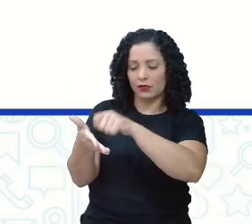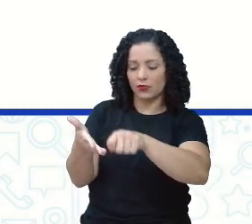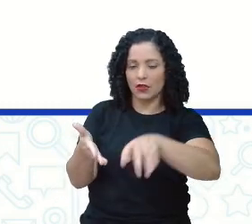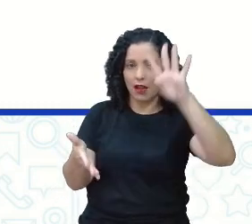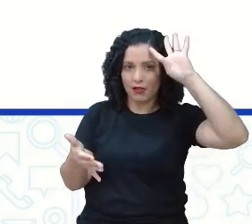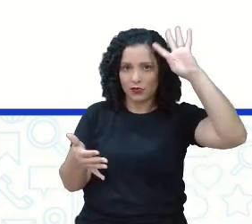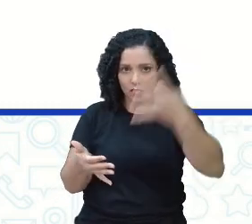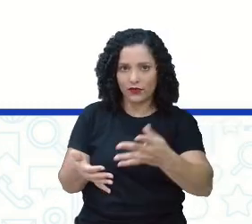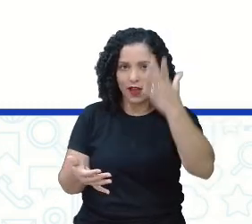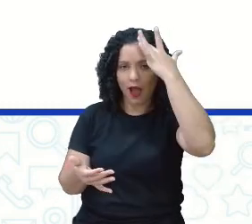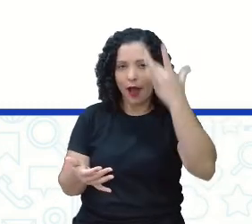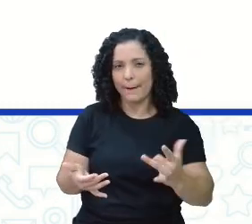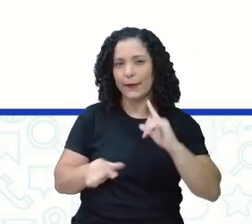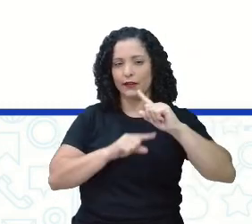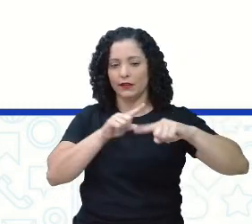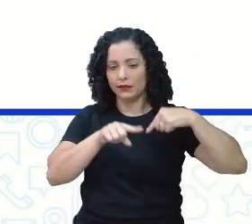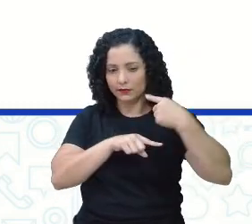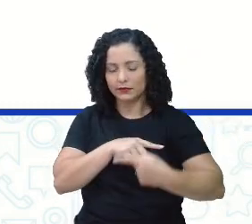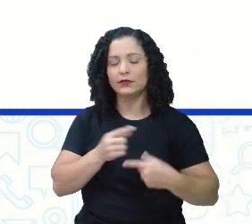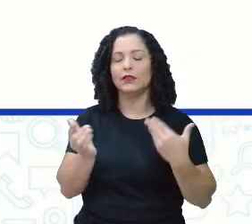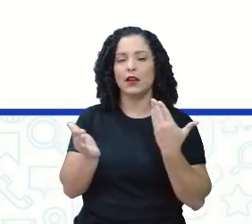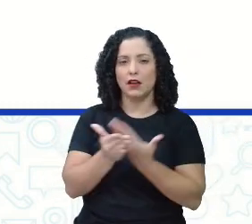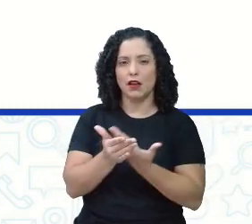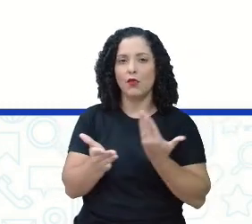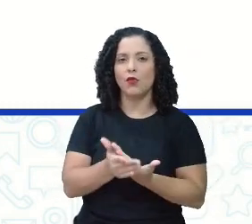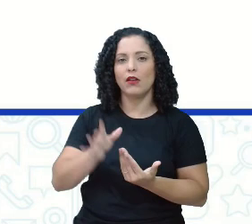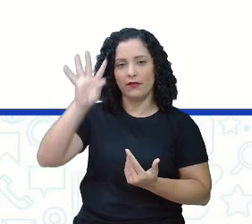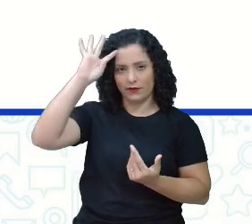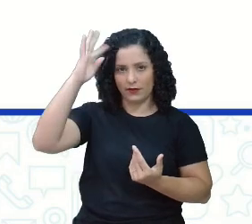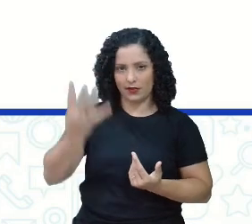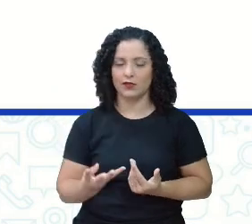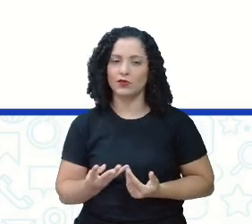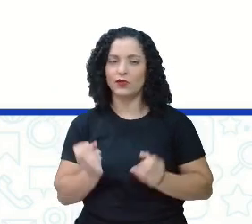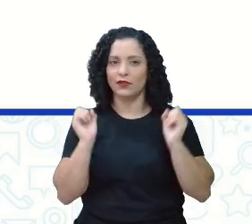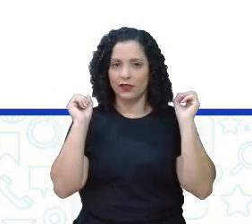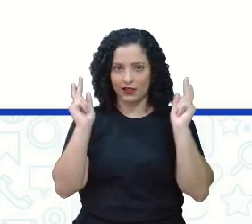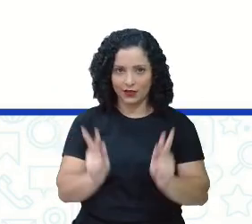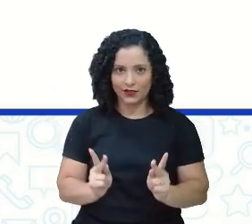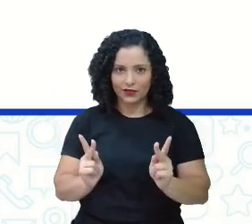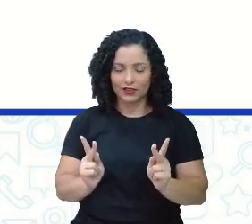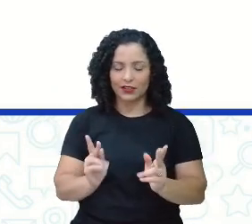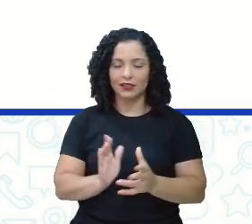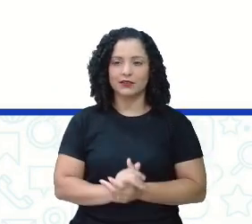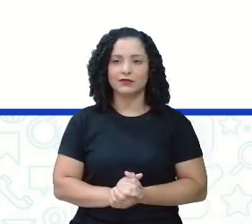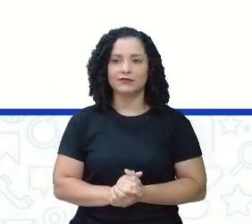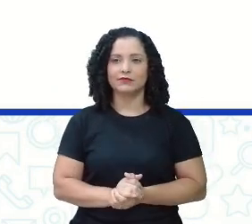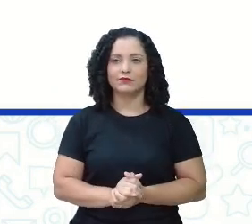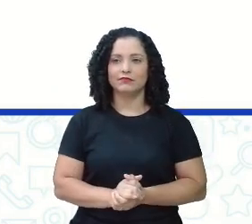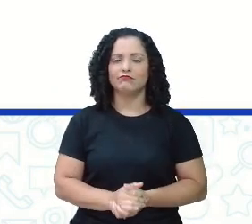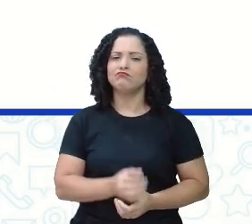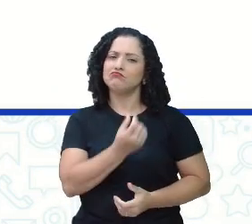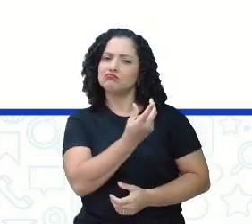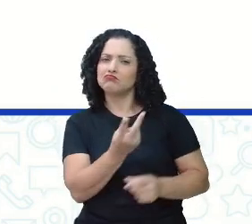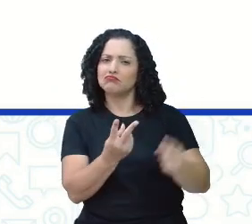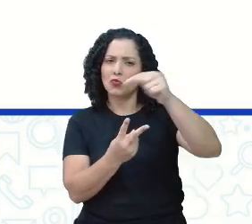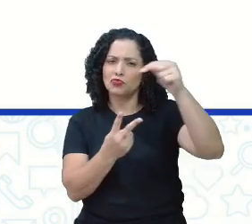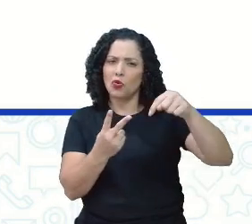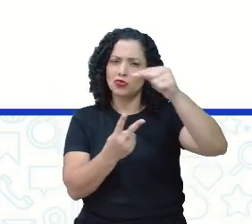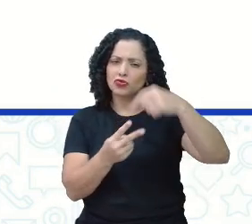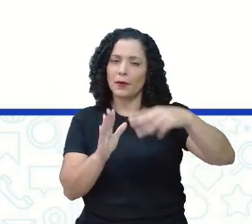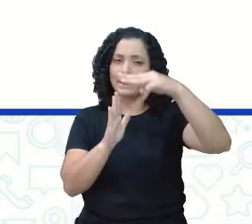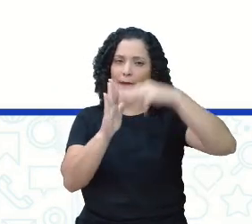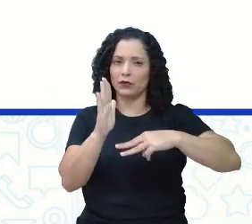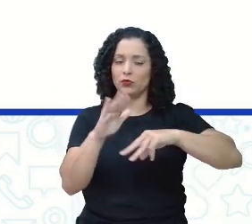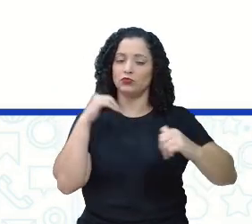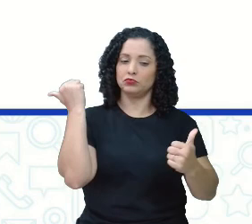e amanhã na nossa próxima aula a gente vai tentar resolver esses problemas, tá? Por algum dos 2 métodos que a gente viu, o método